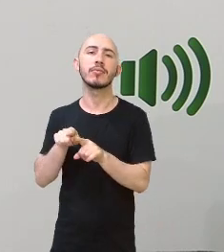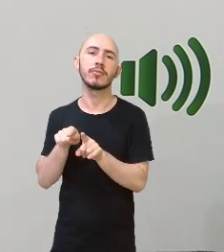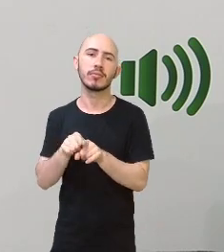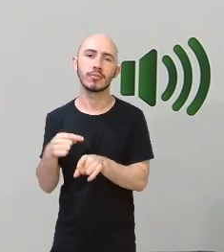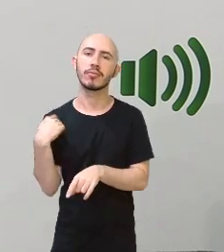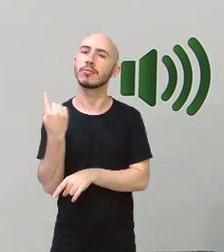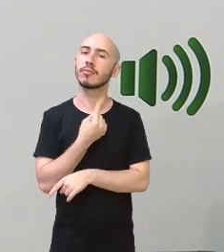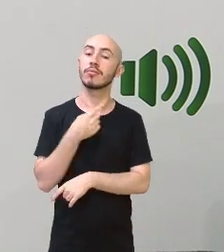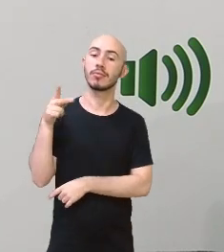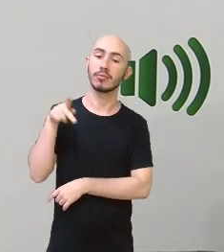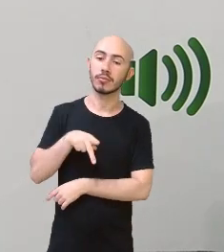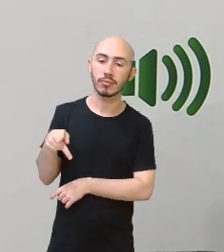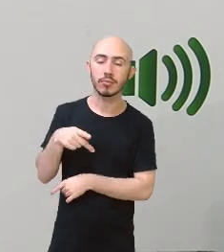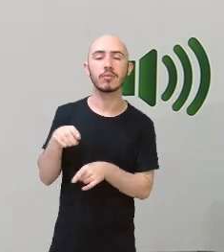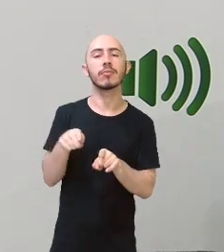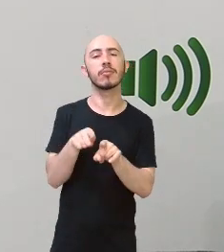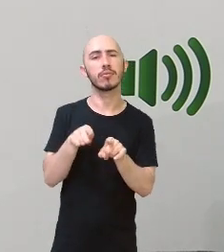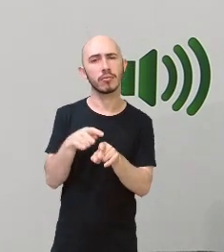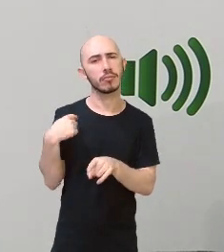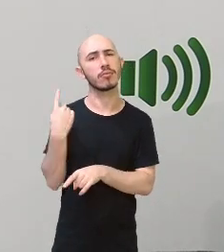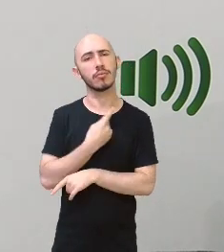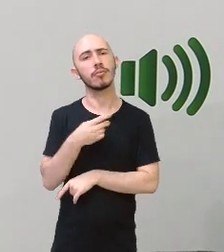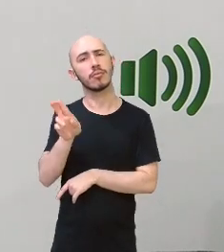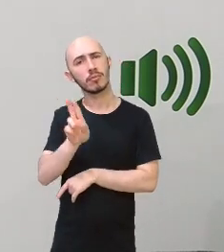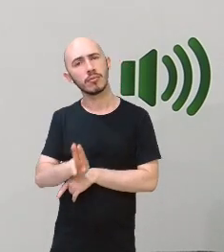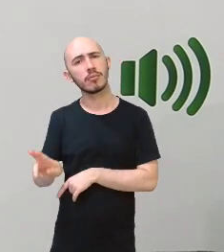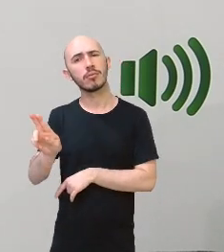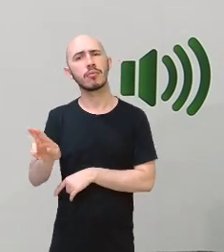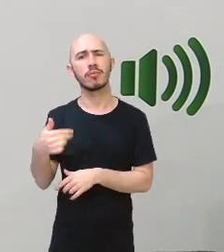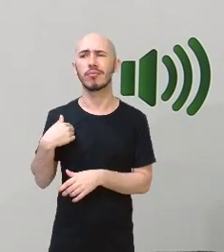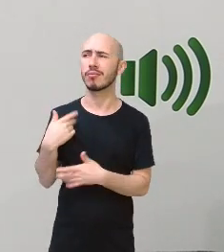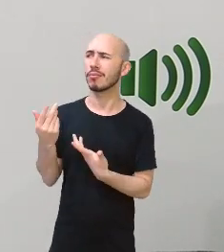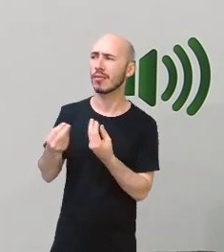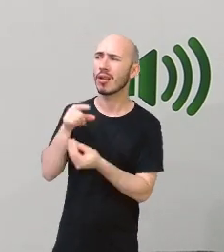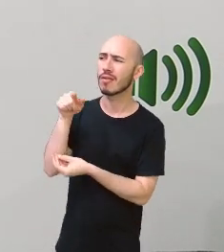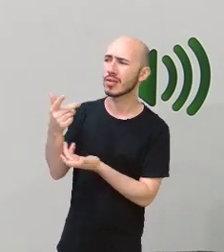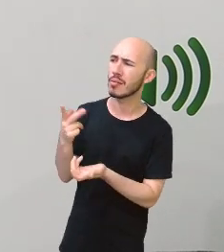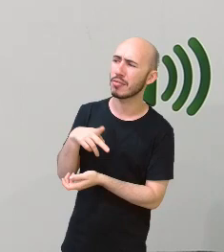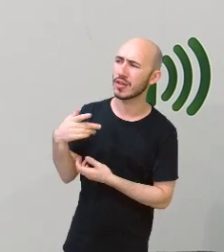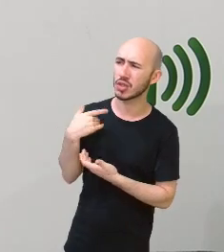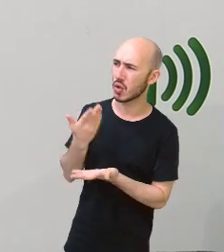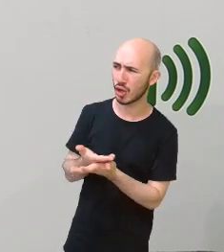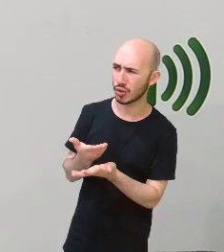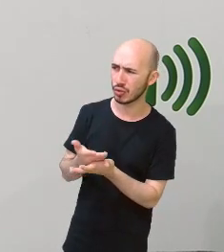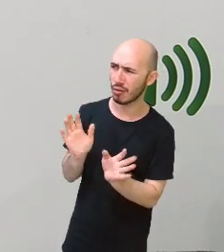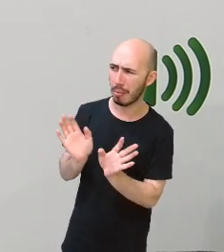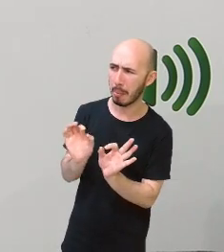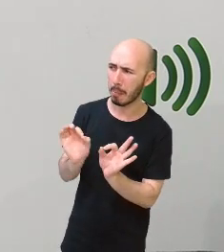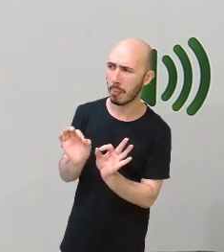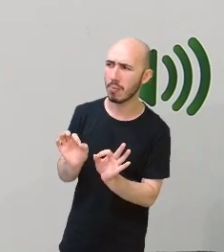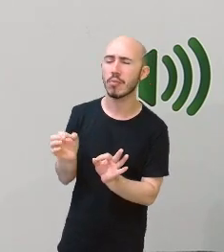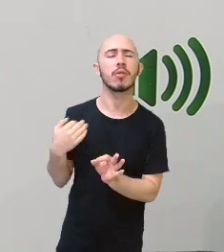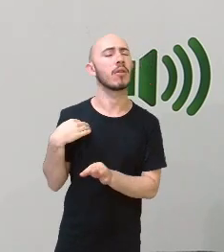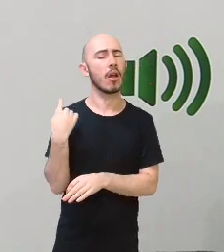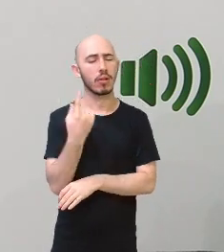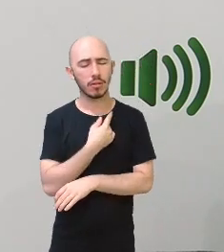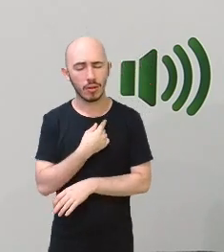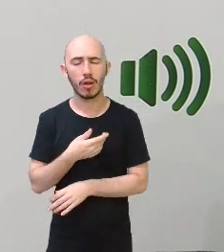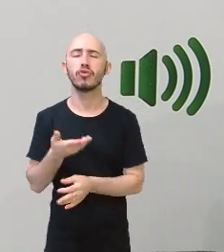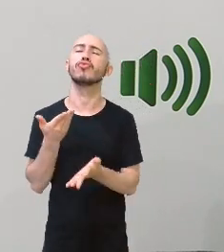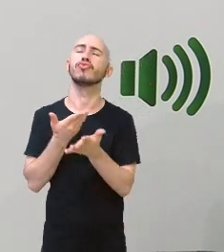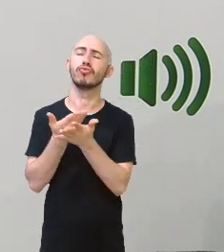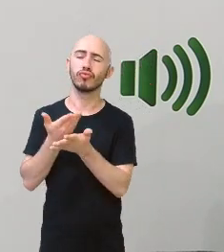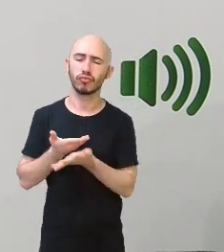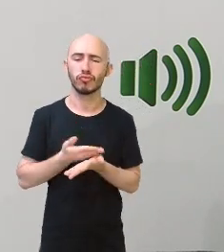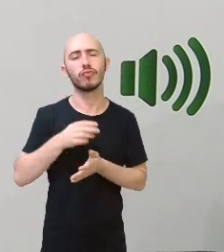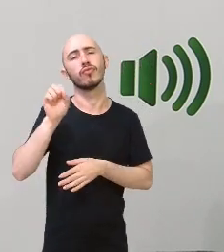caso, professores também, não é? Porque, você fala, mas você é professora, você não estuda. Não, muito pelo contrário. Nós que somos